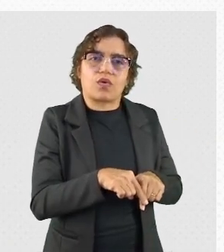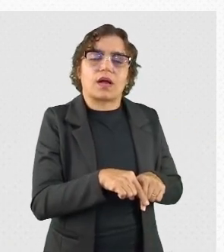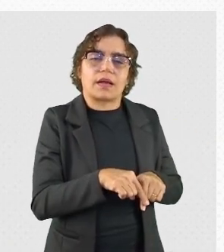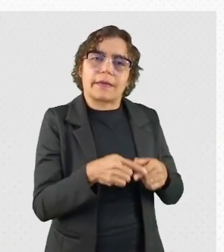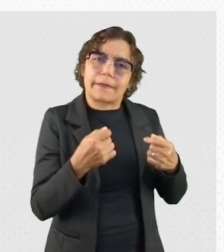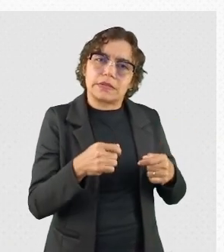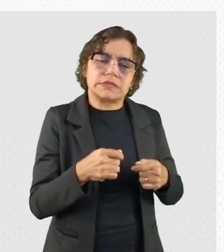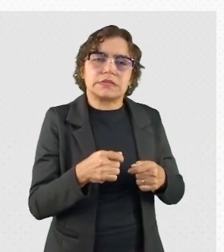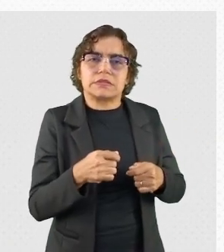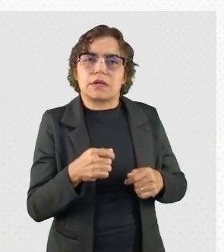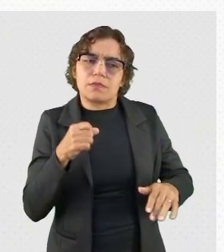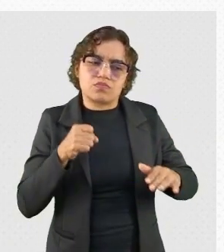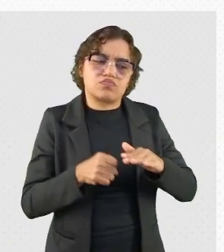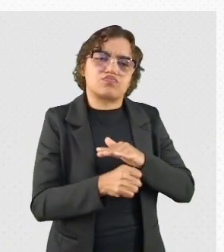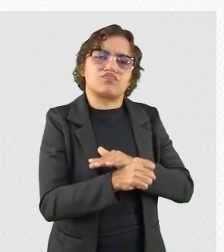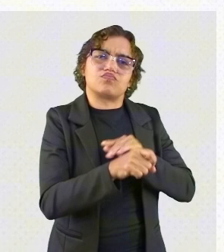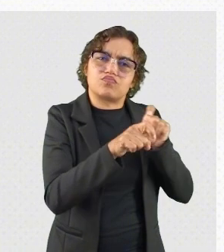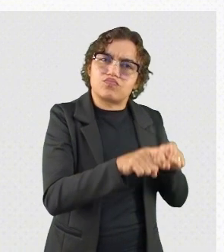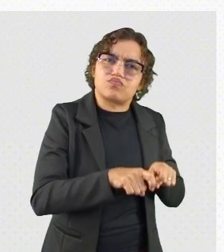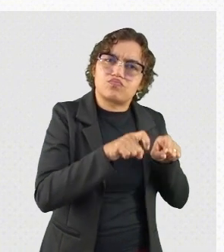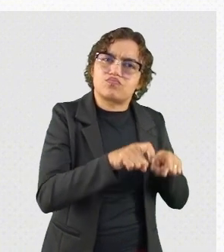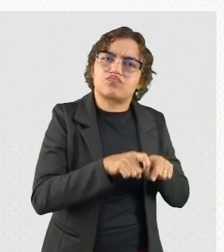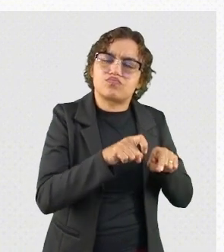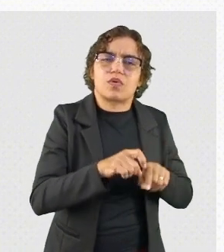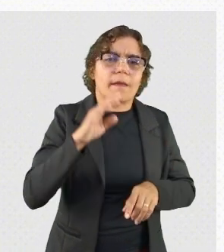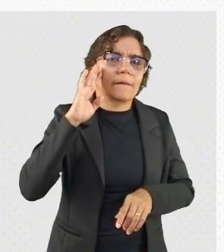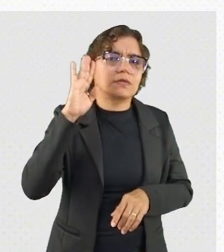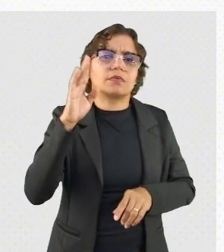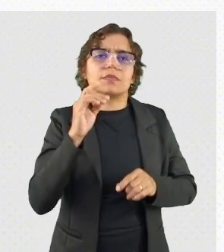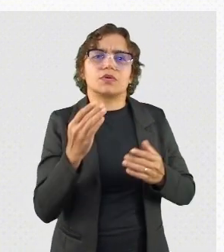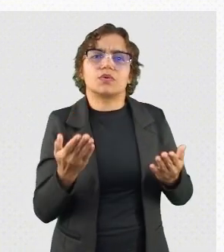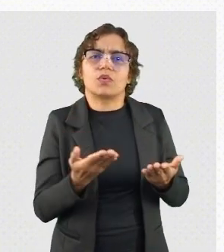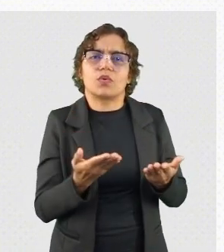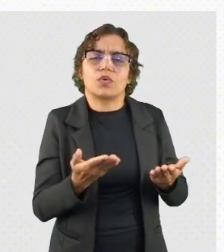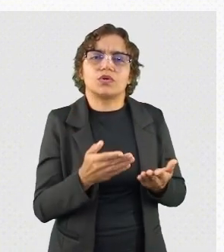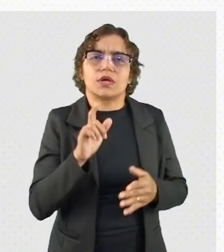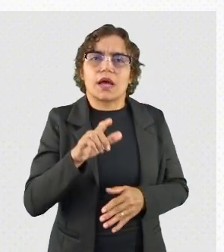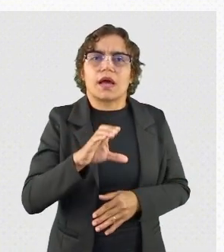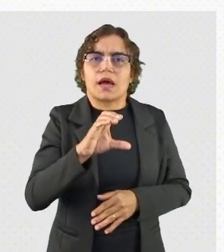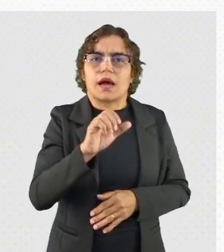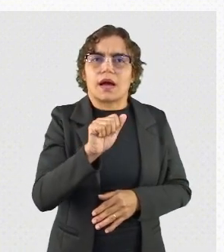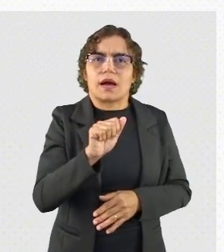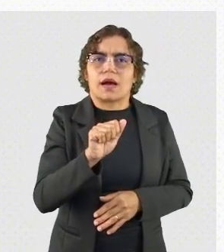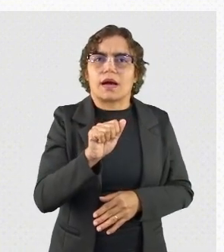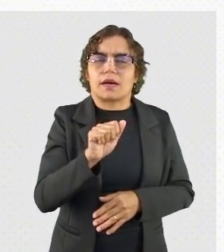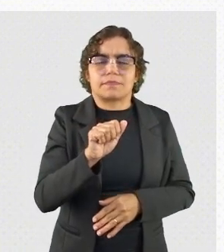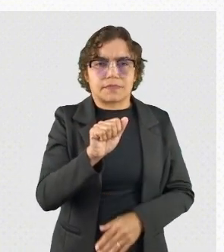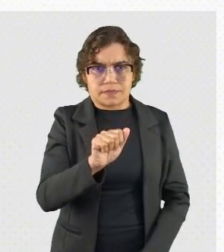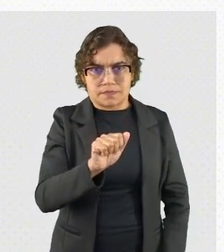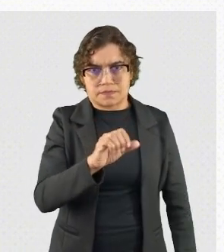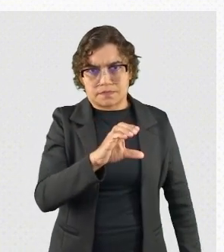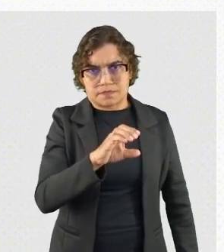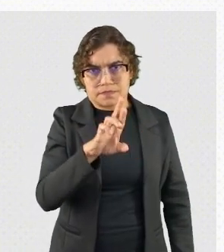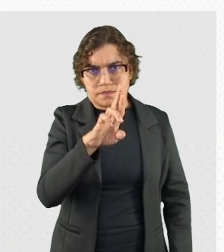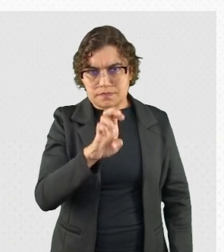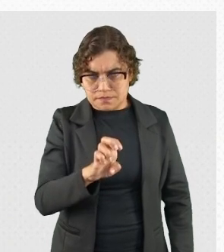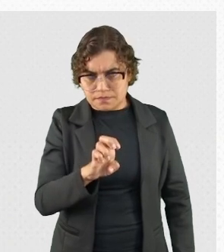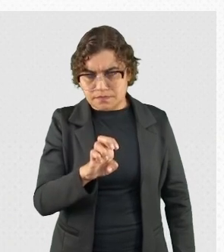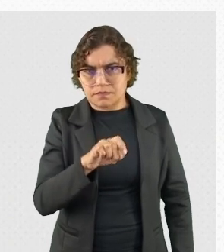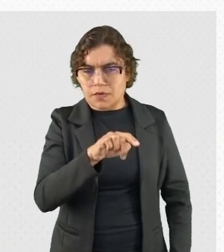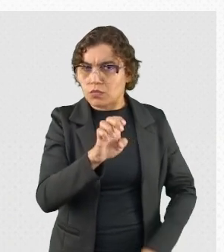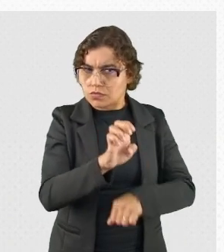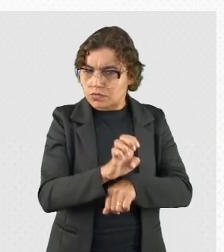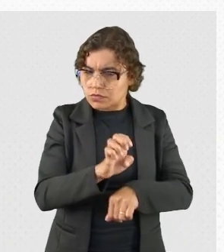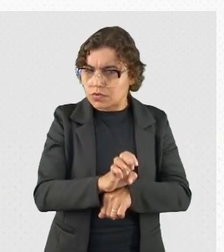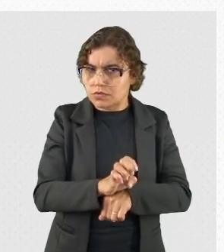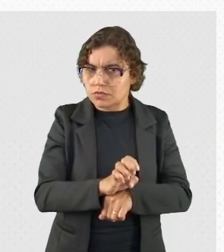explorado, e principalmente, né, ali o que é hoje o Acre. Hoje, o estado do Acre, né, você tinha